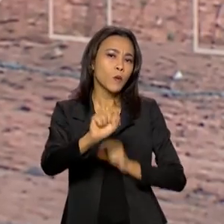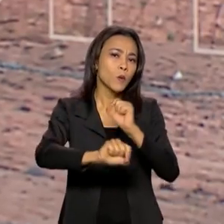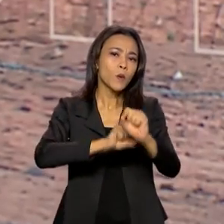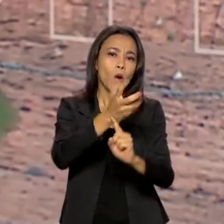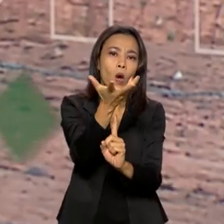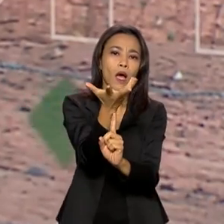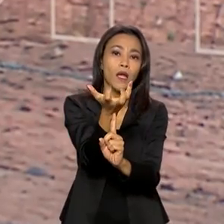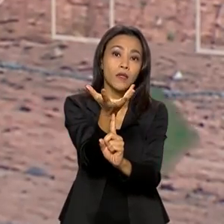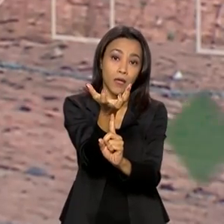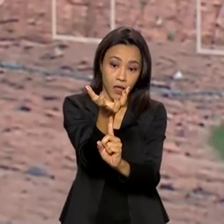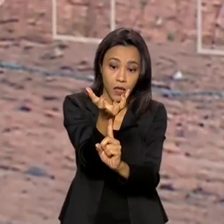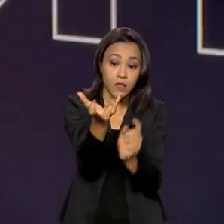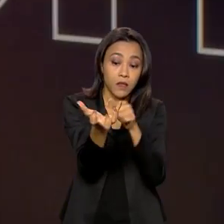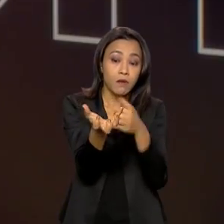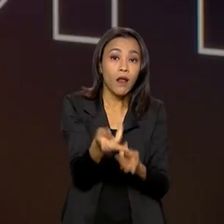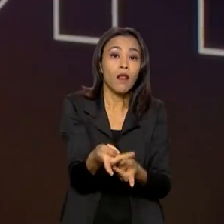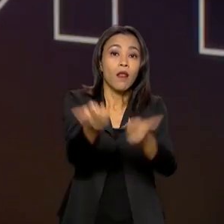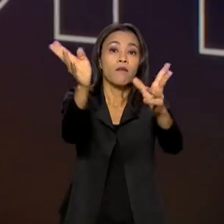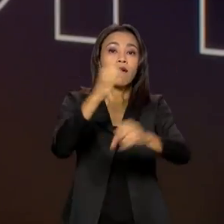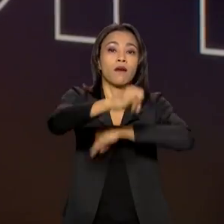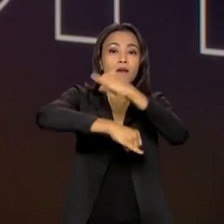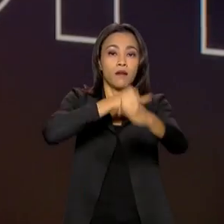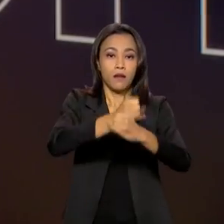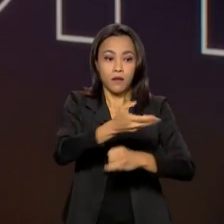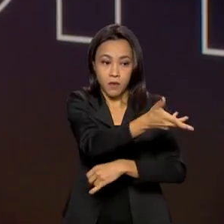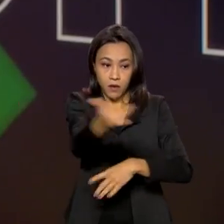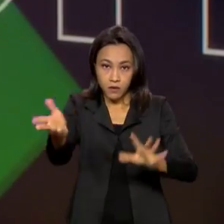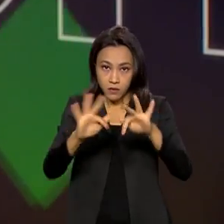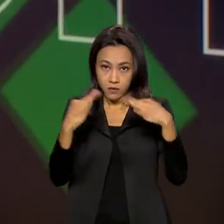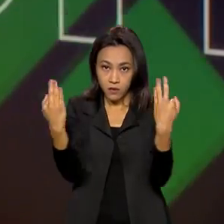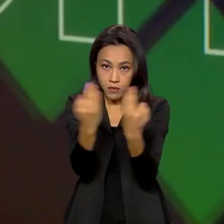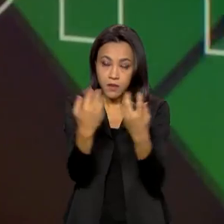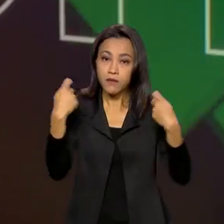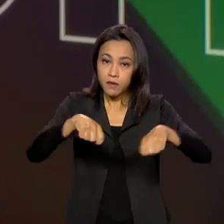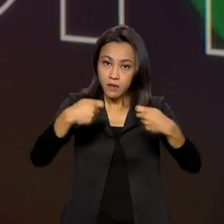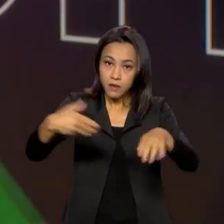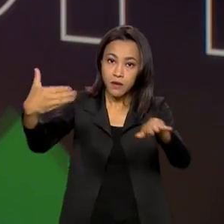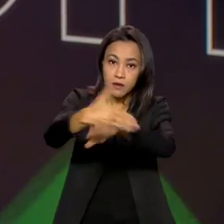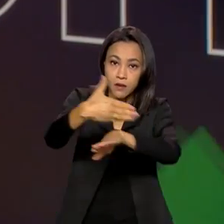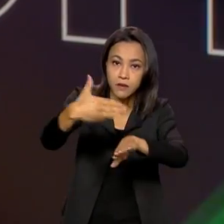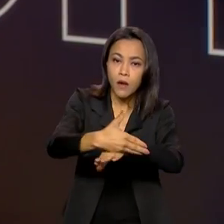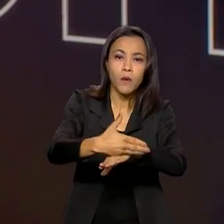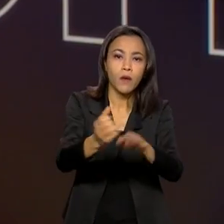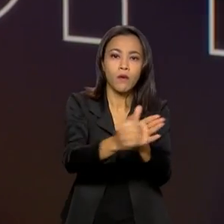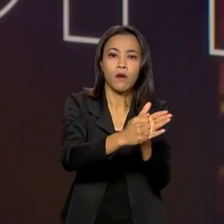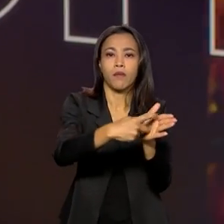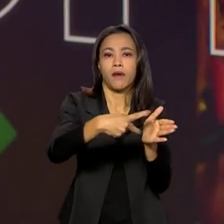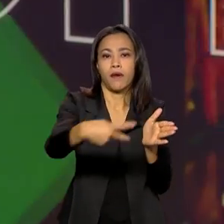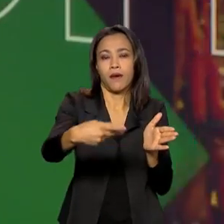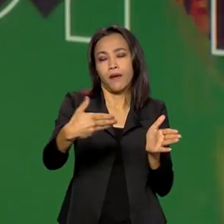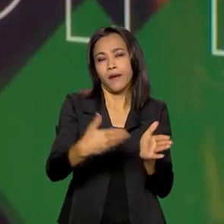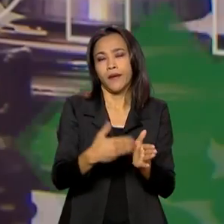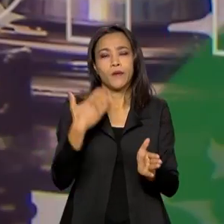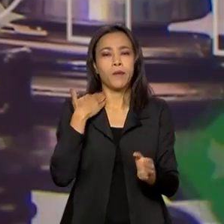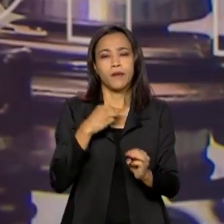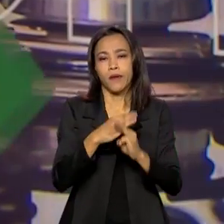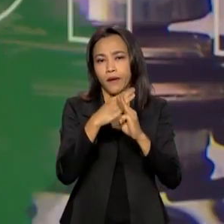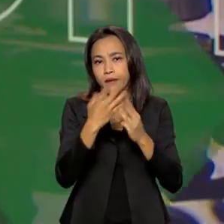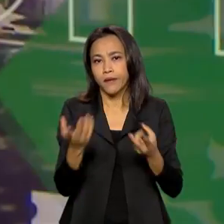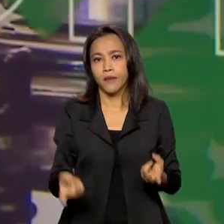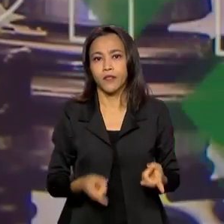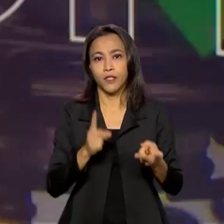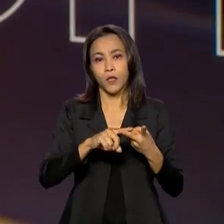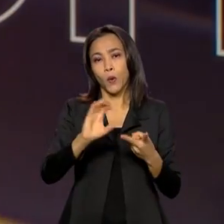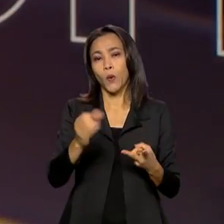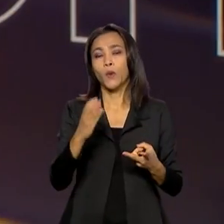sinais de internet para as famílias que vão precisar acessar por vezes o aplicativo do caixa tem ou aplicativo do